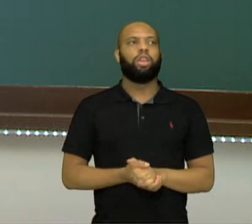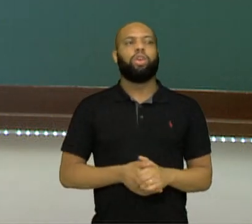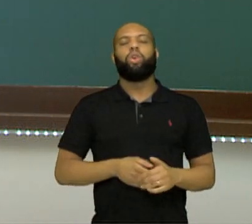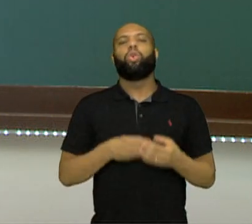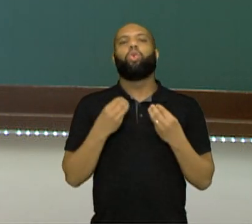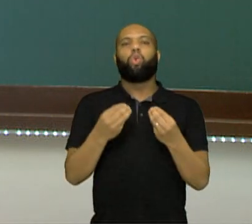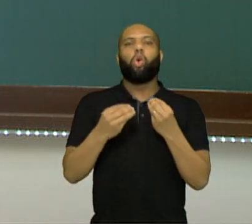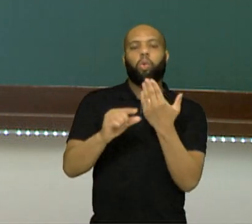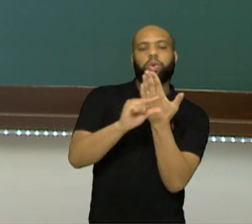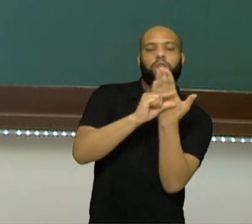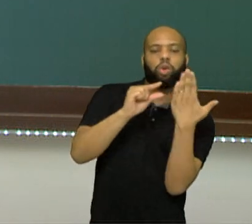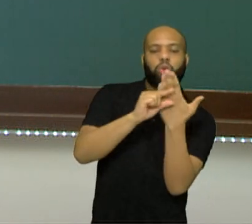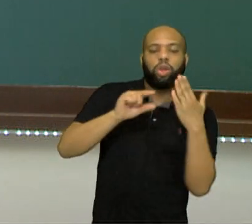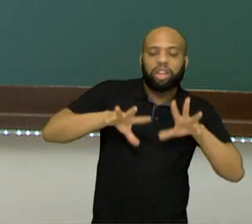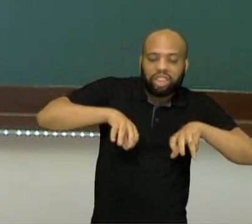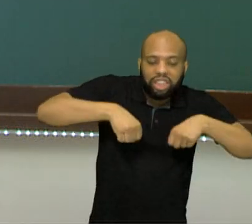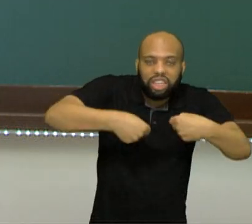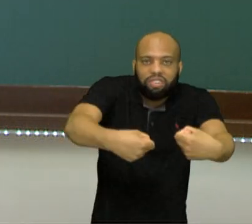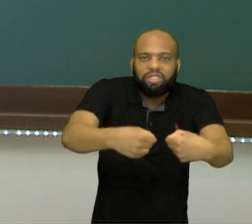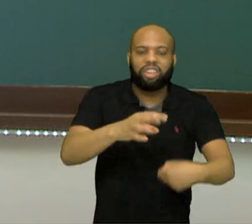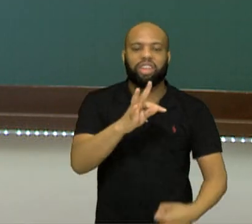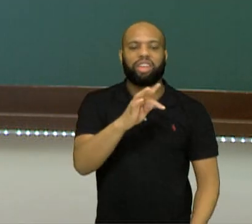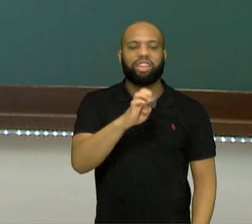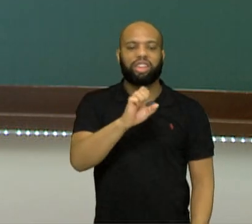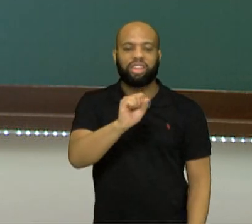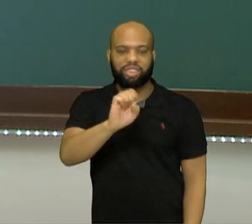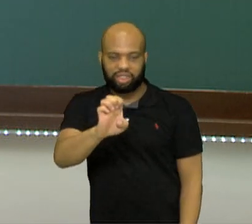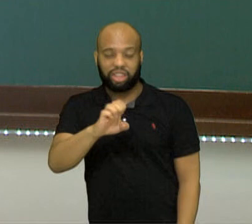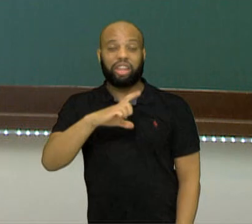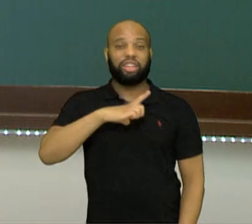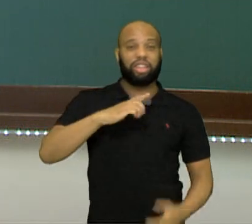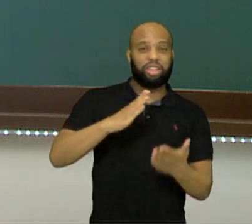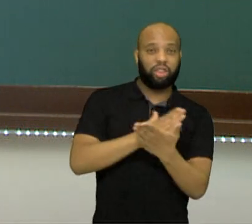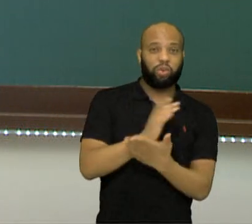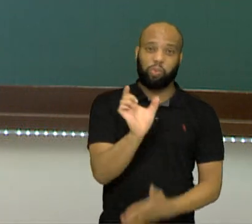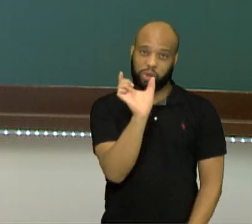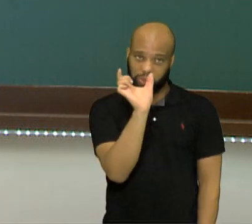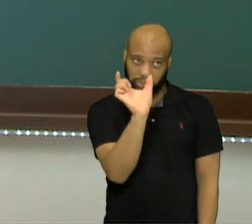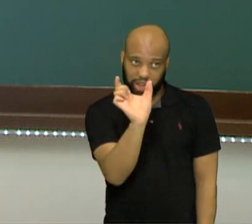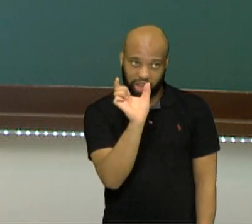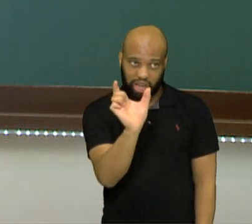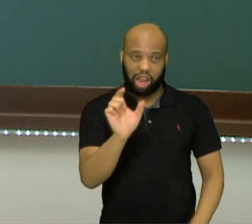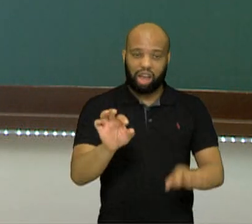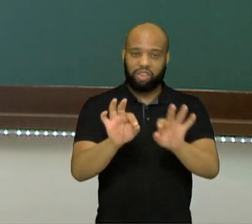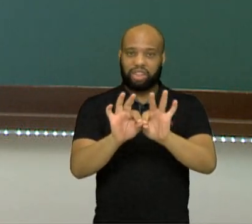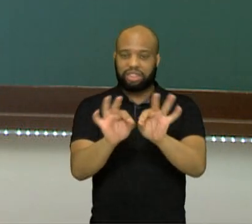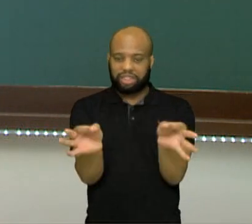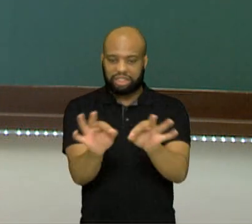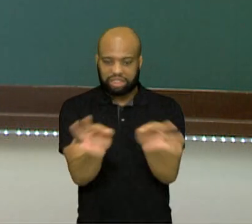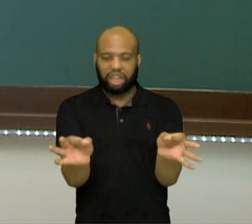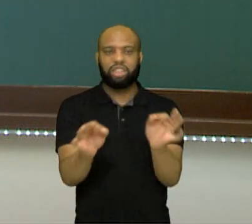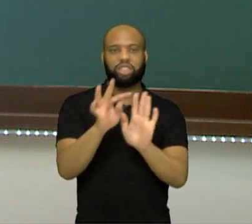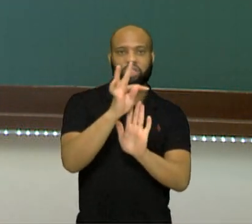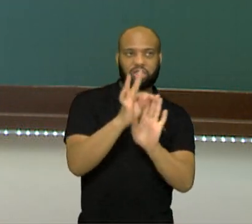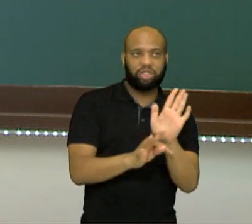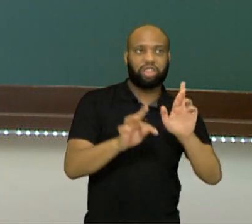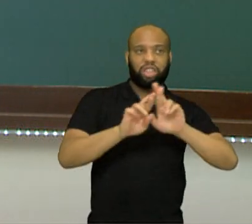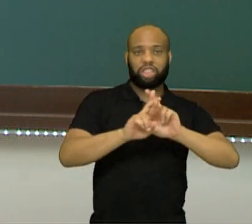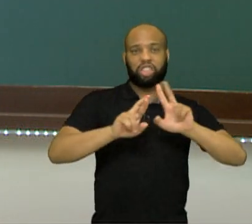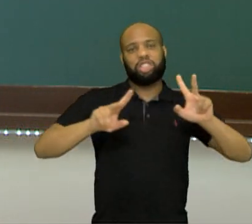Como que a autora está defendendo a sua tese de maneira geral? Algumas palavras e construções sintáticas do texto são diferentes do